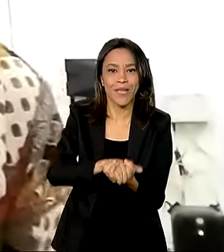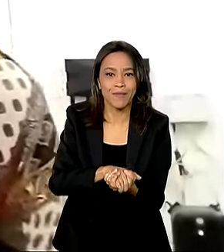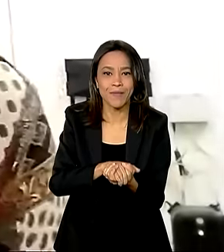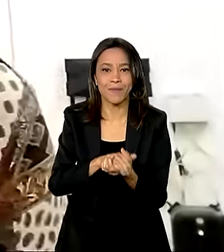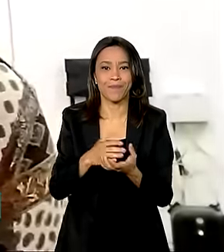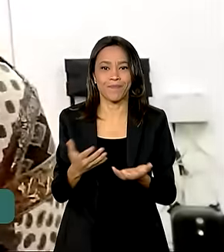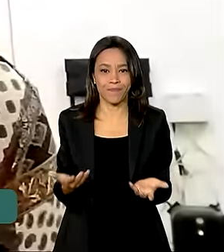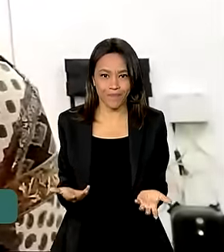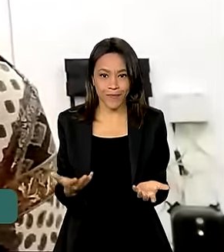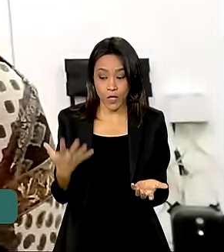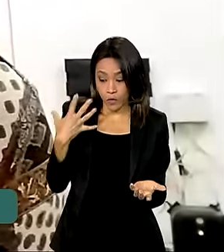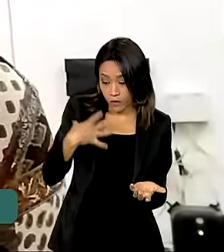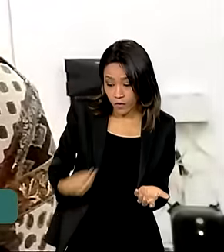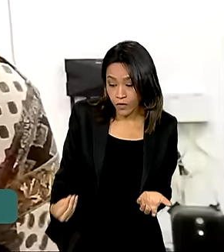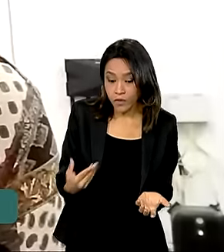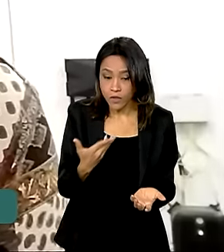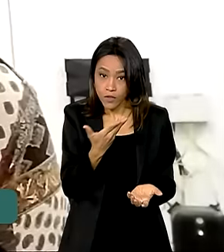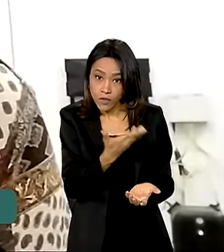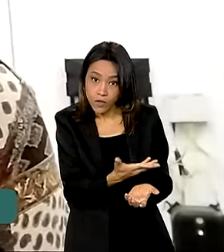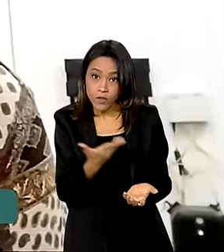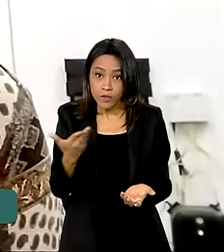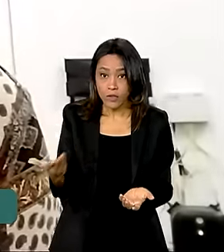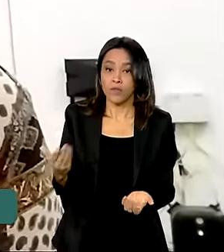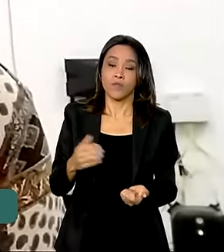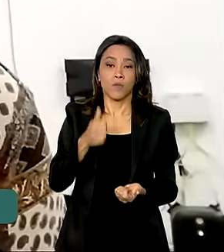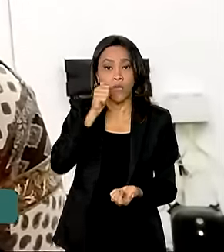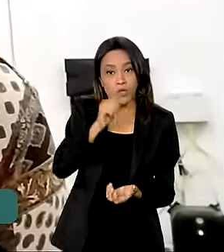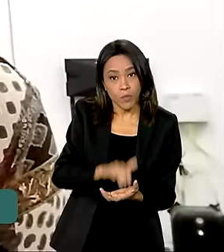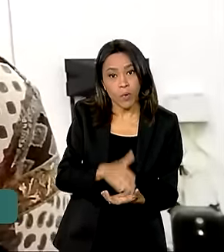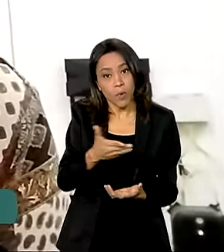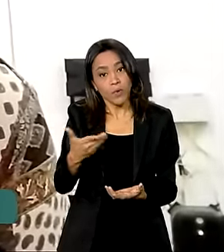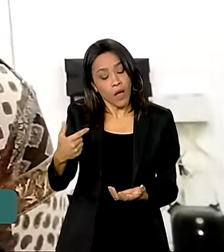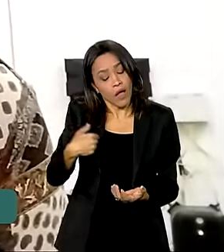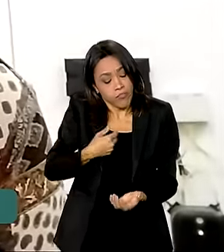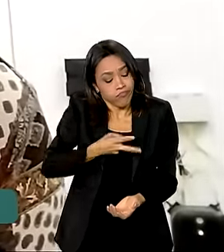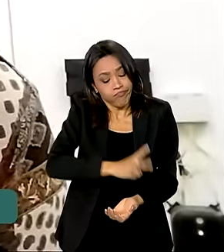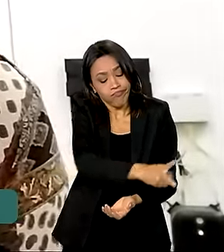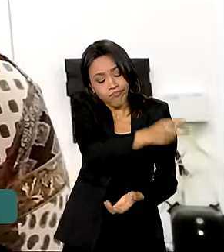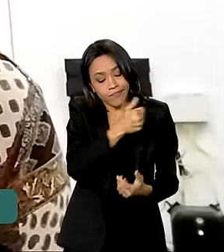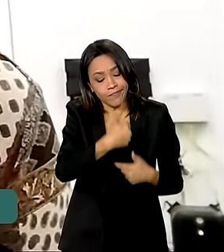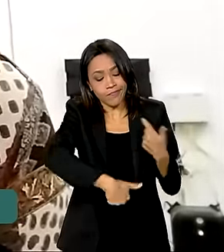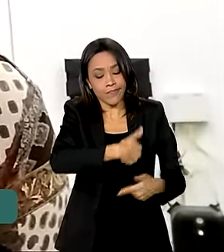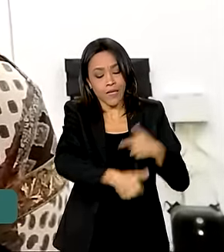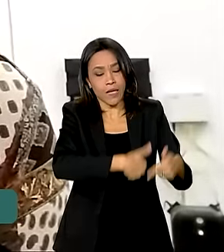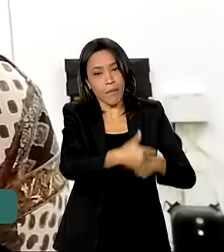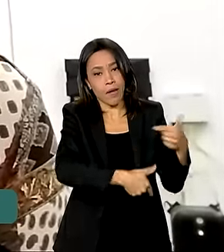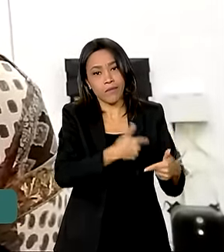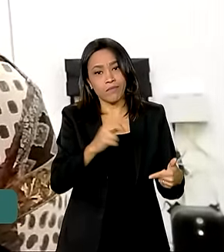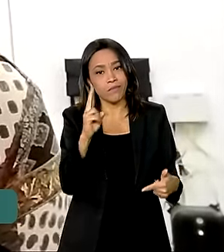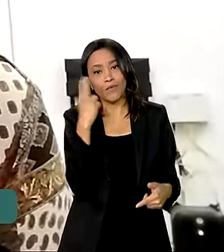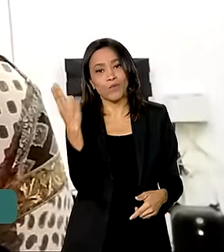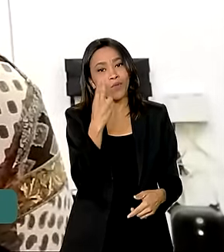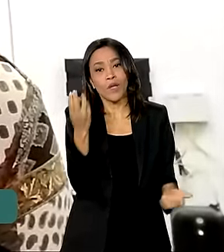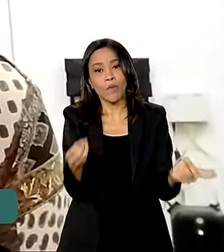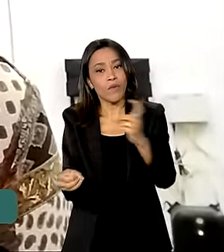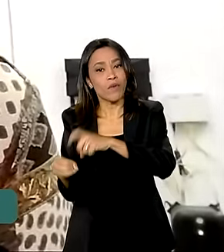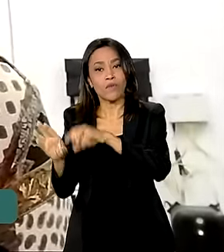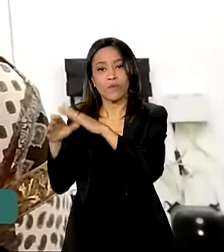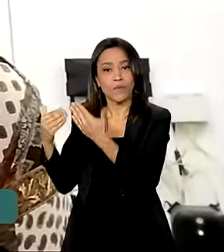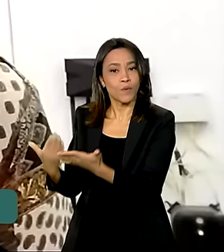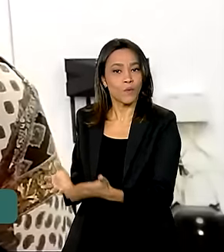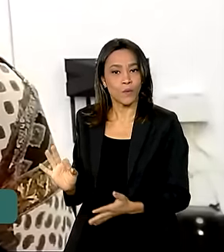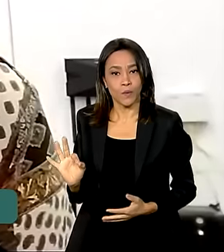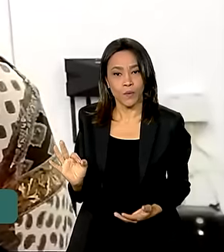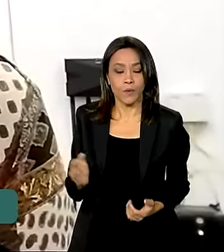Veio os filhos, a esposa, filho e aí continuei trabalhando e não deu mais para voltar para a escola.